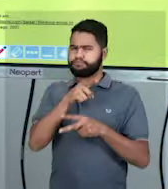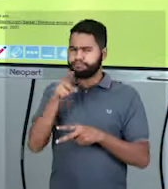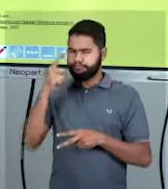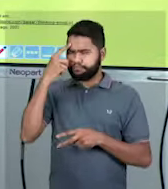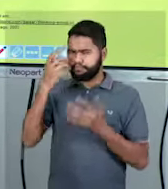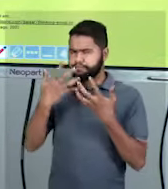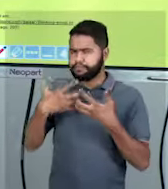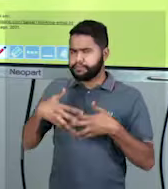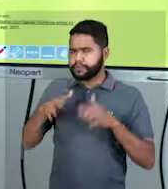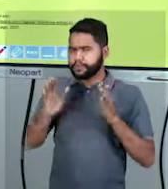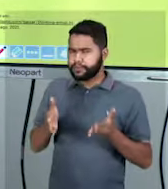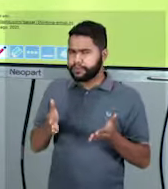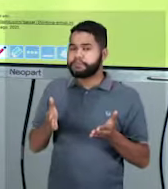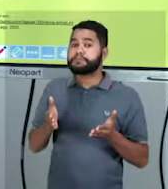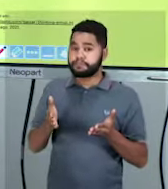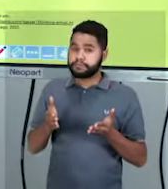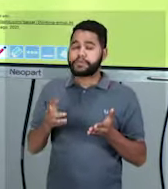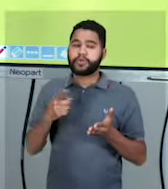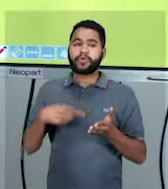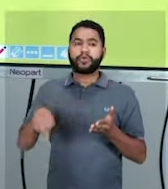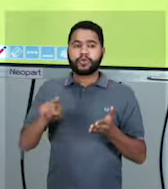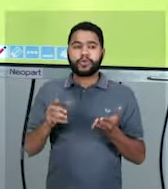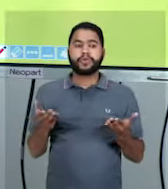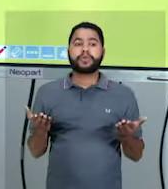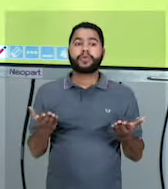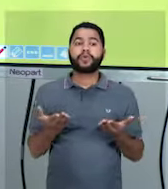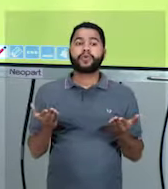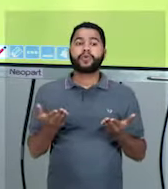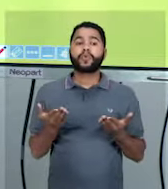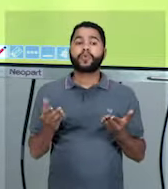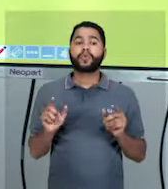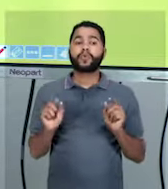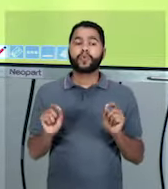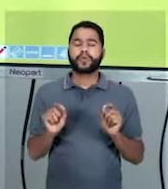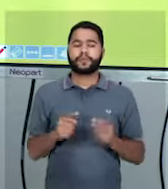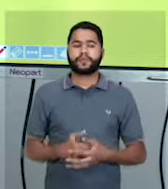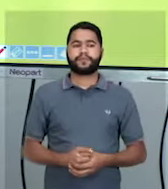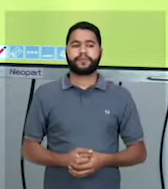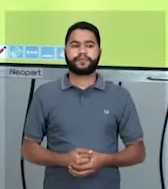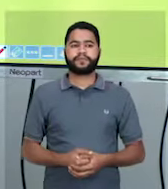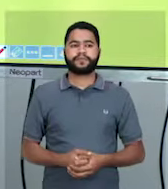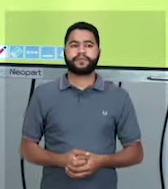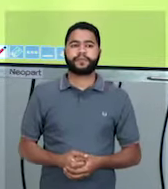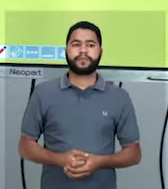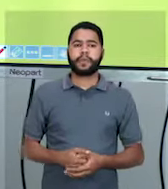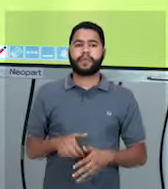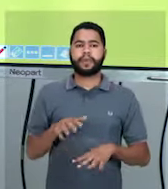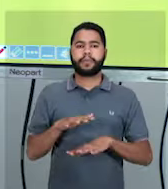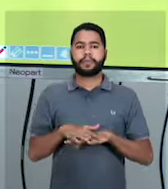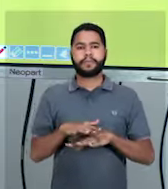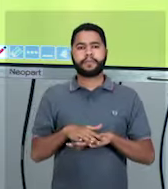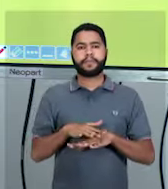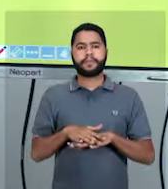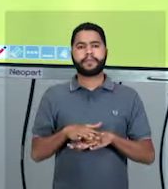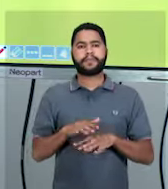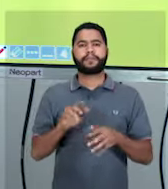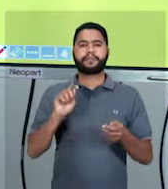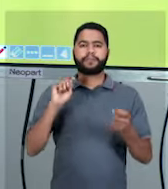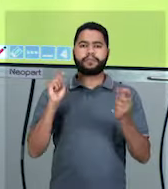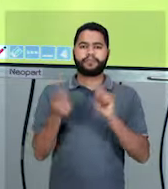Pensou? Então vamos trabalhar aqui então com a nossa matemática aqui e fazer essa